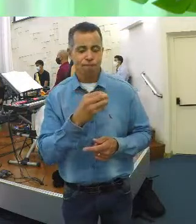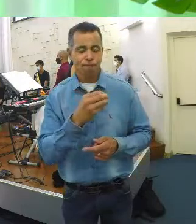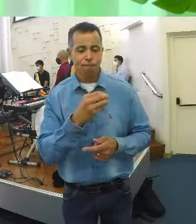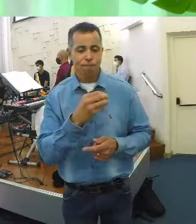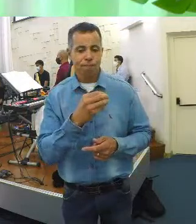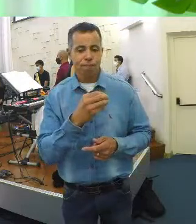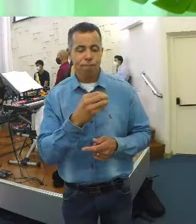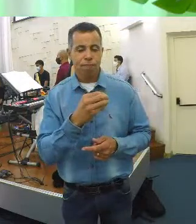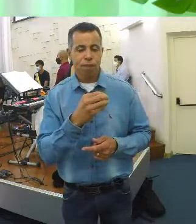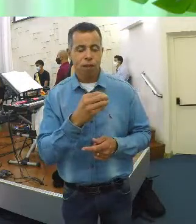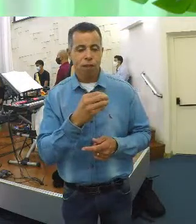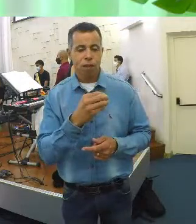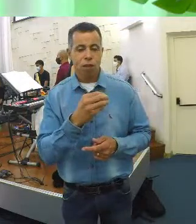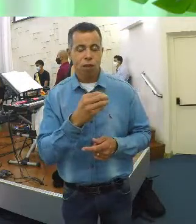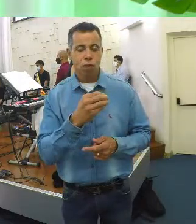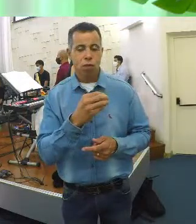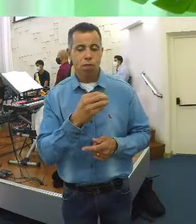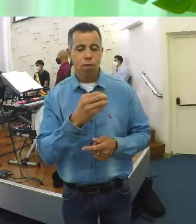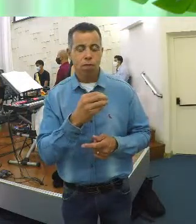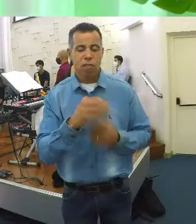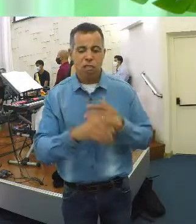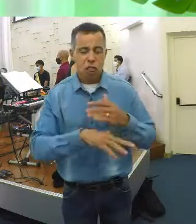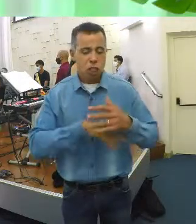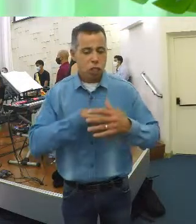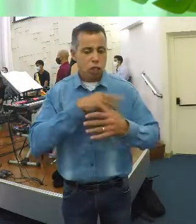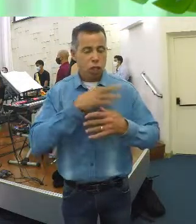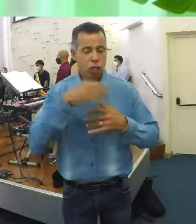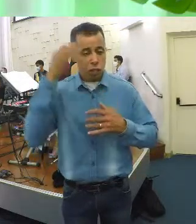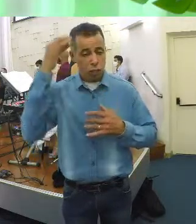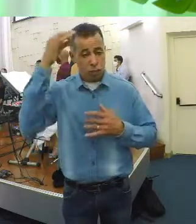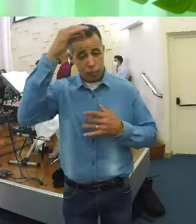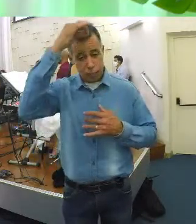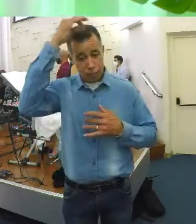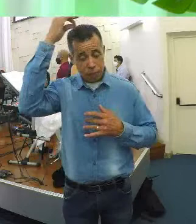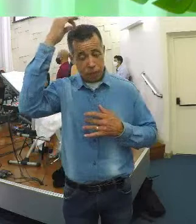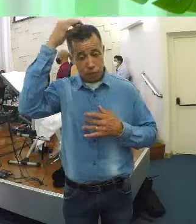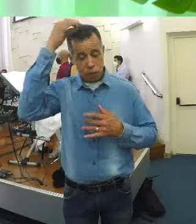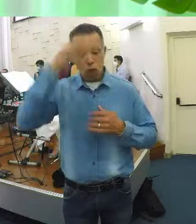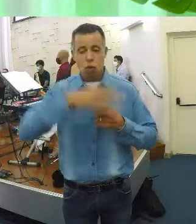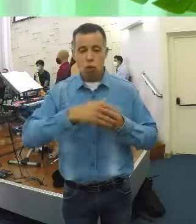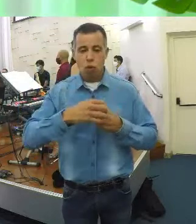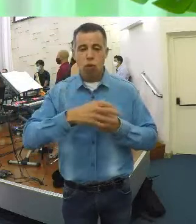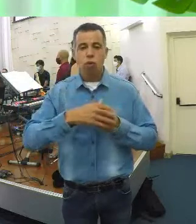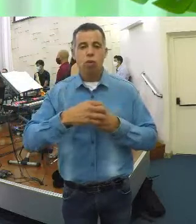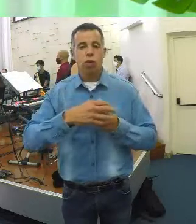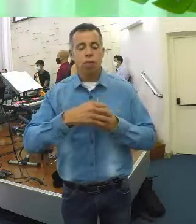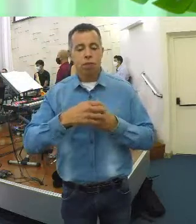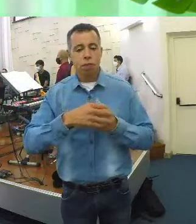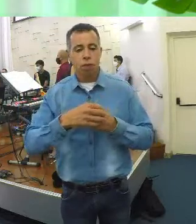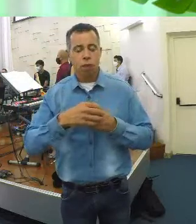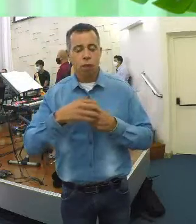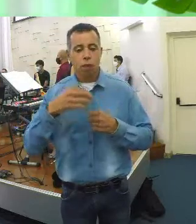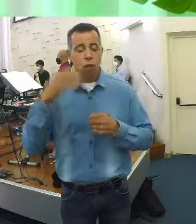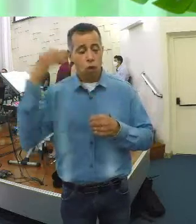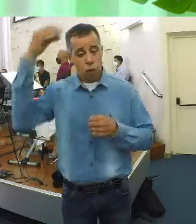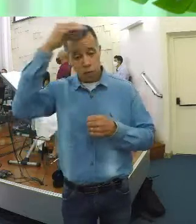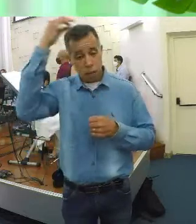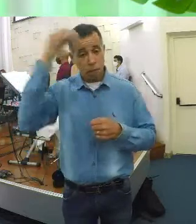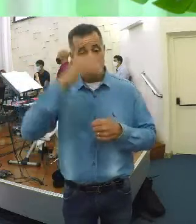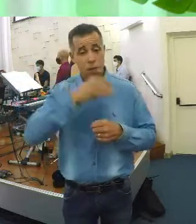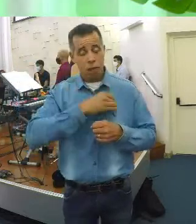que santifica o homem. Um coração cheio do Espírito que consola o homem, o Espírito que o Senhor dá àqueles que nele